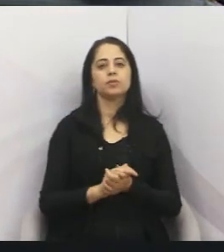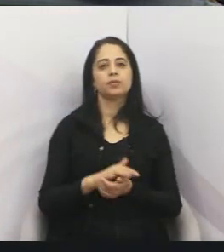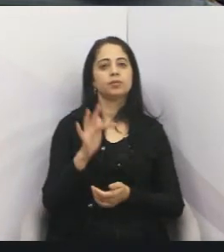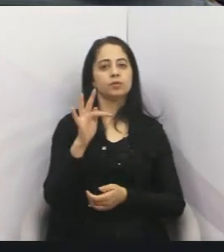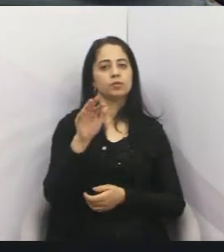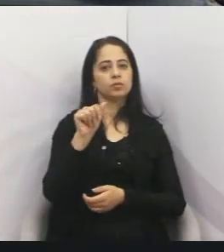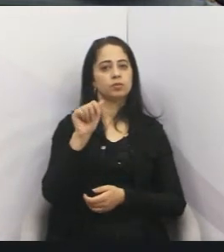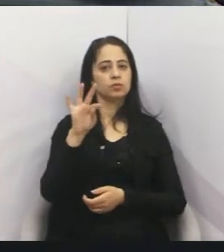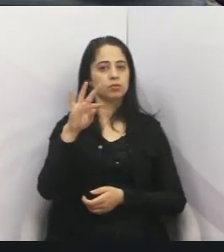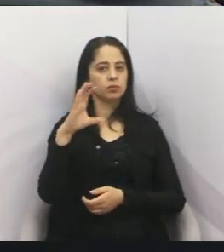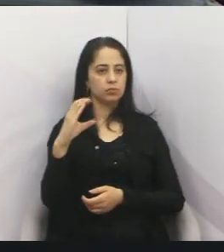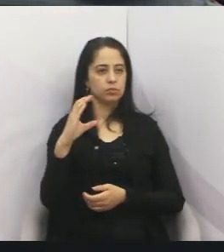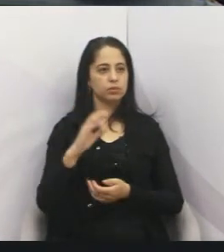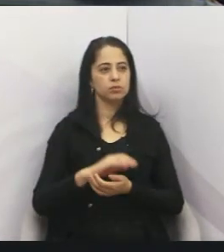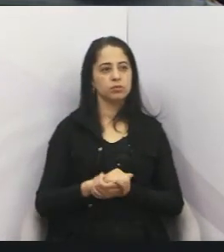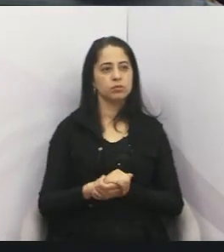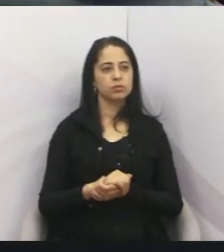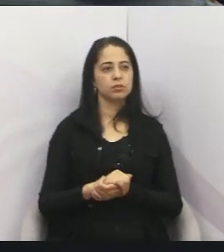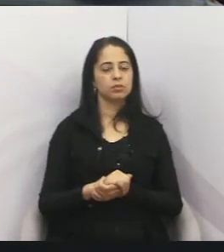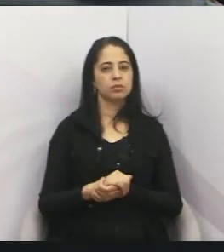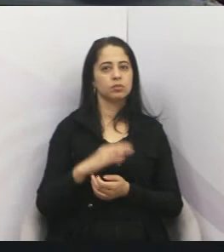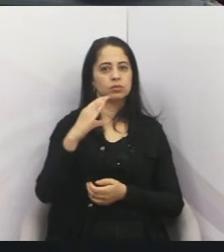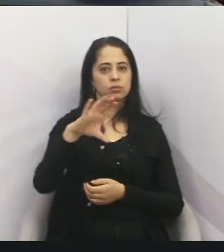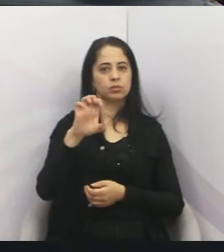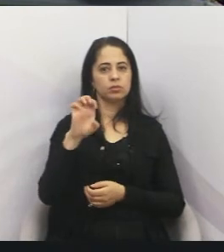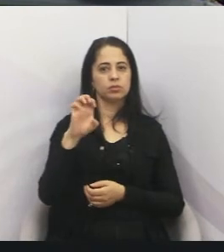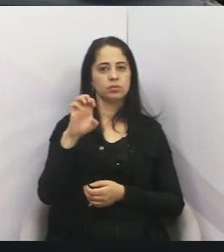FATEC e CEPAC.